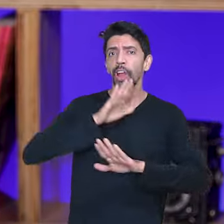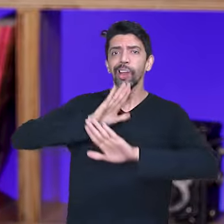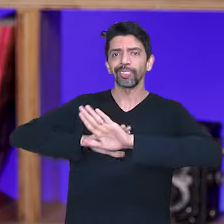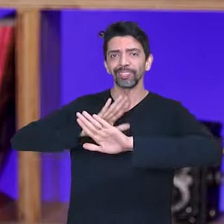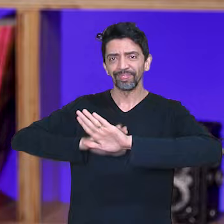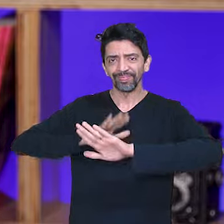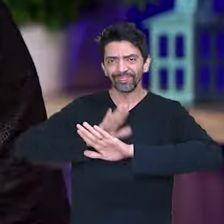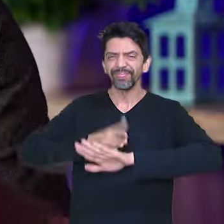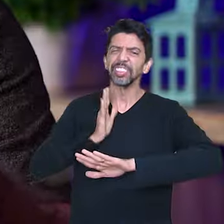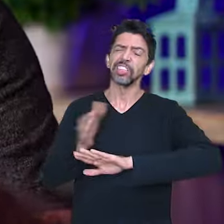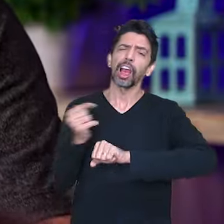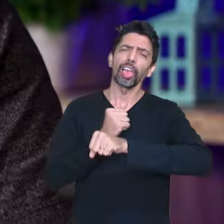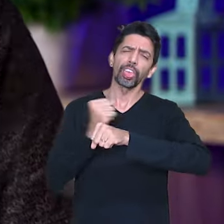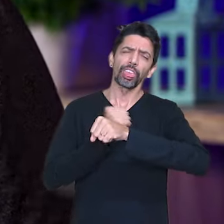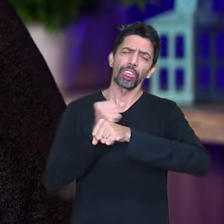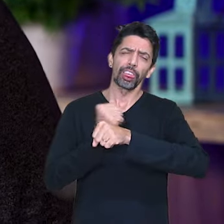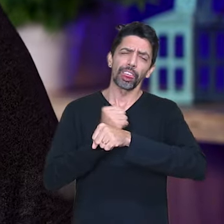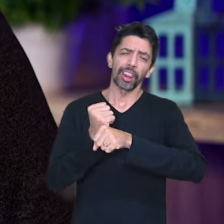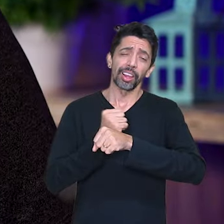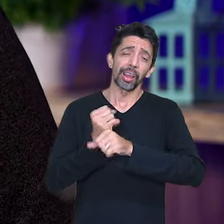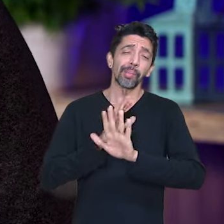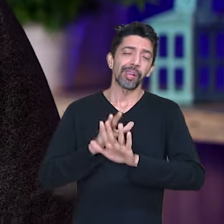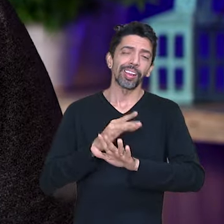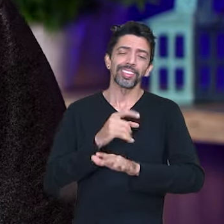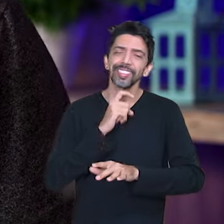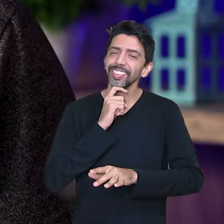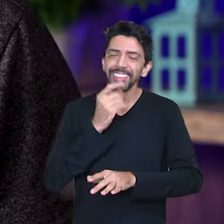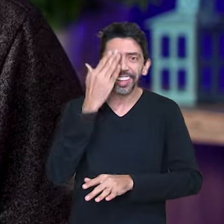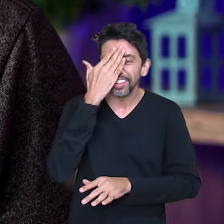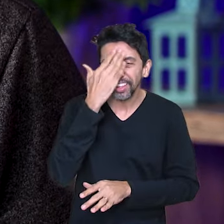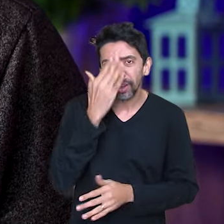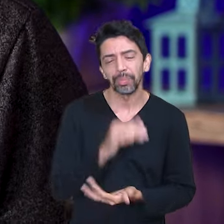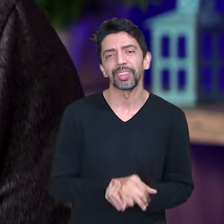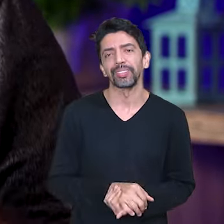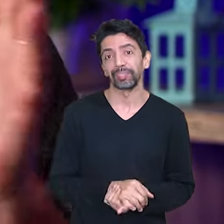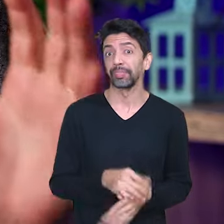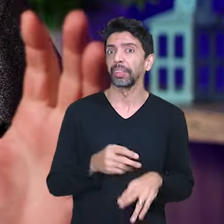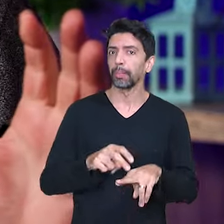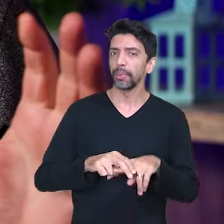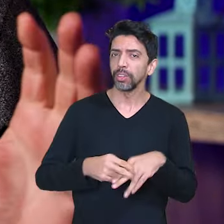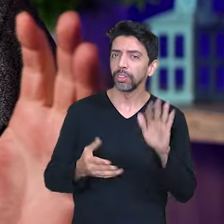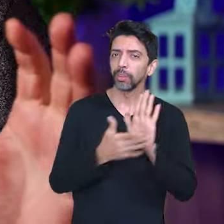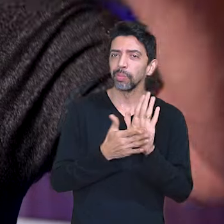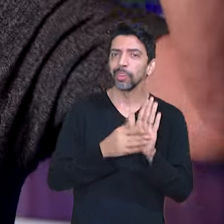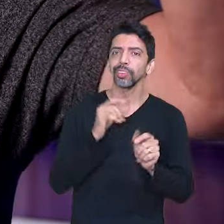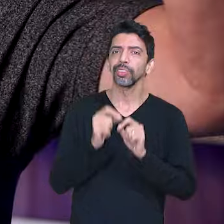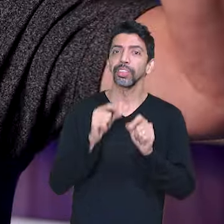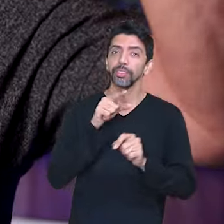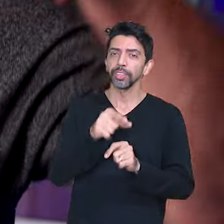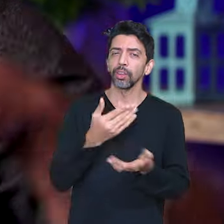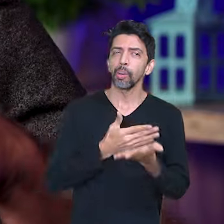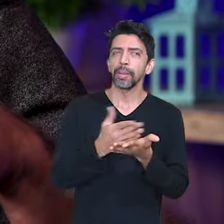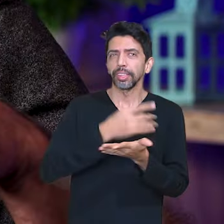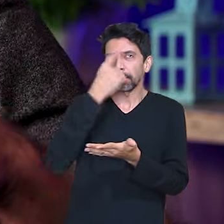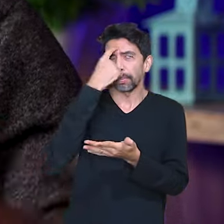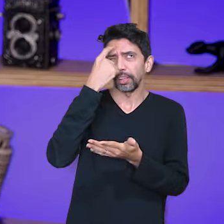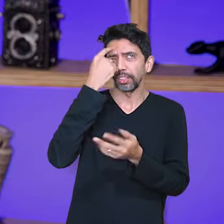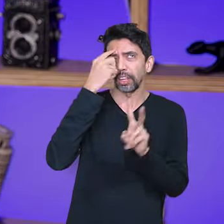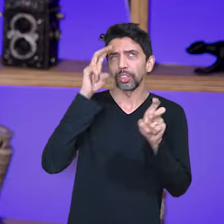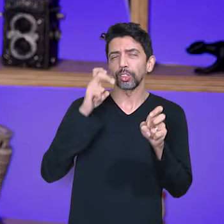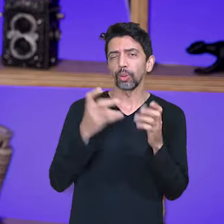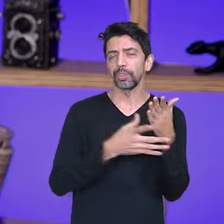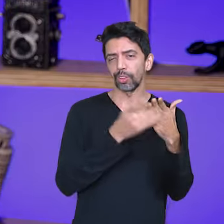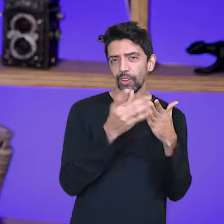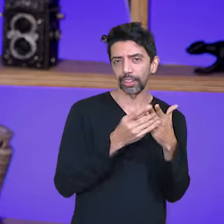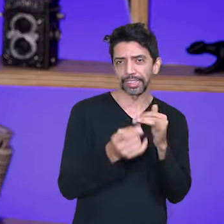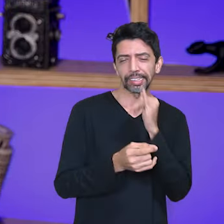vê. Por isso, a proposta aqui hoje é que você faça uma dolarização da sua vida financeira, do que você ganha e do que você gasta.